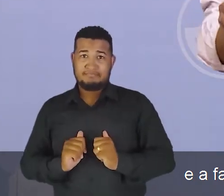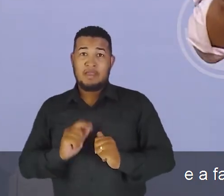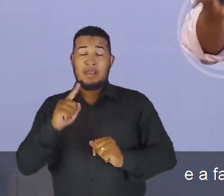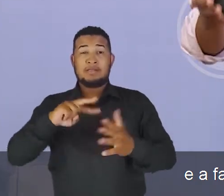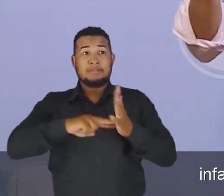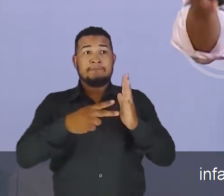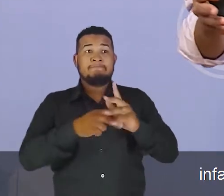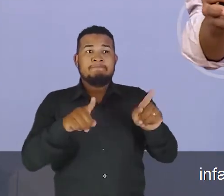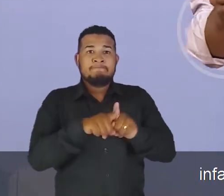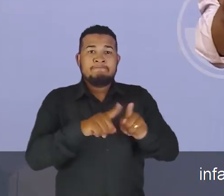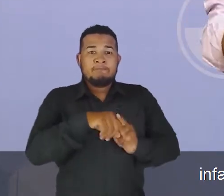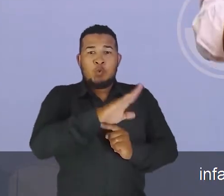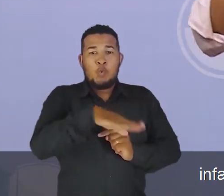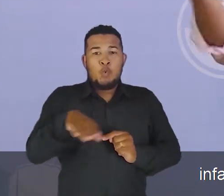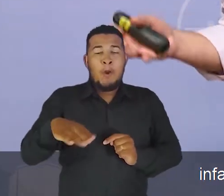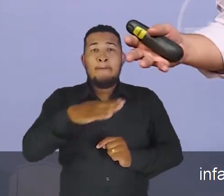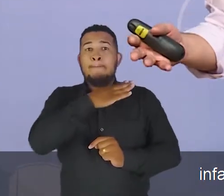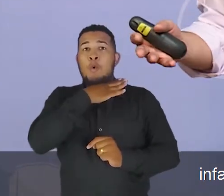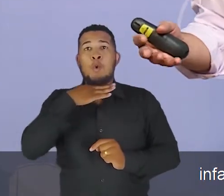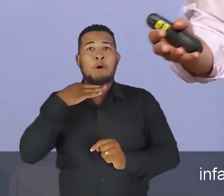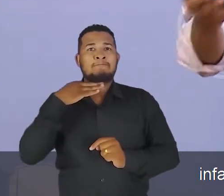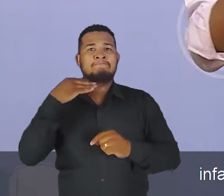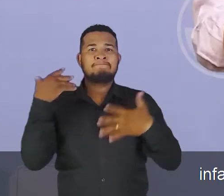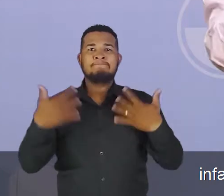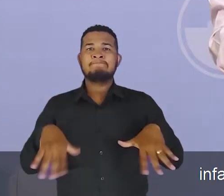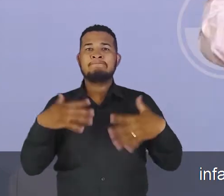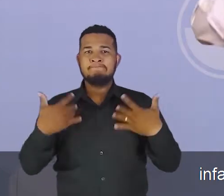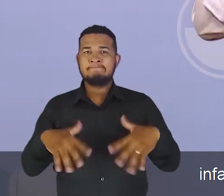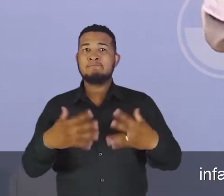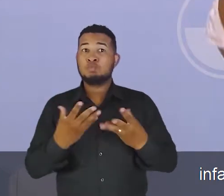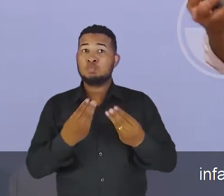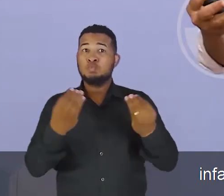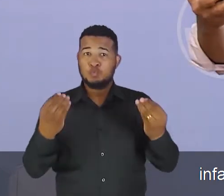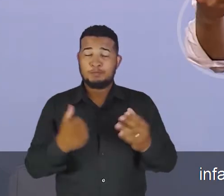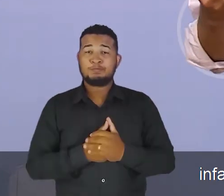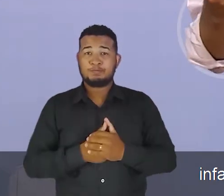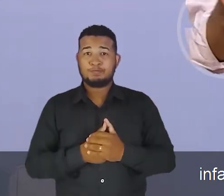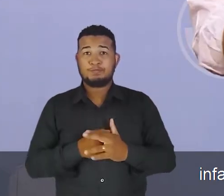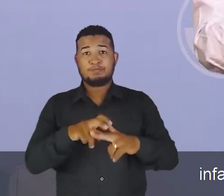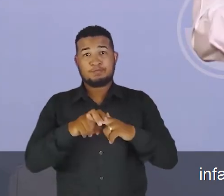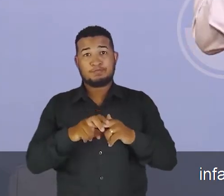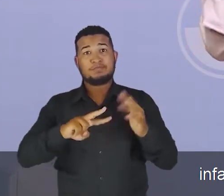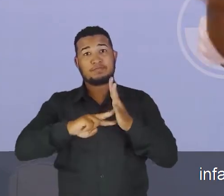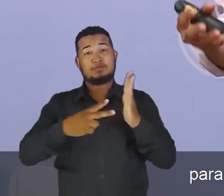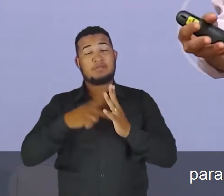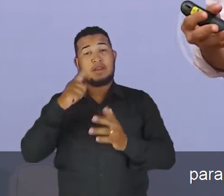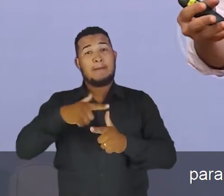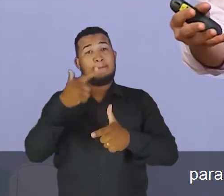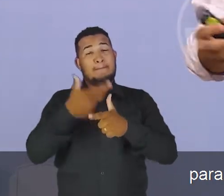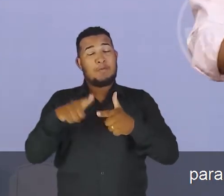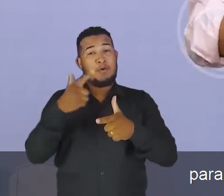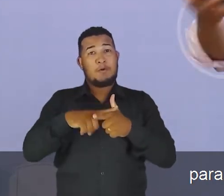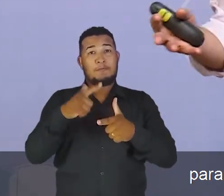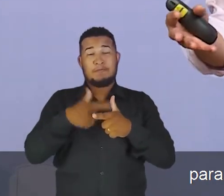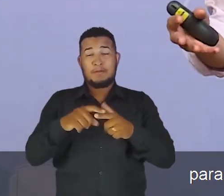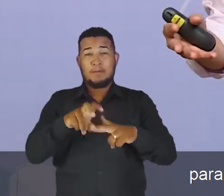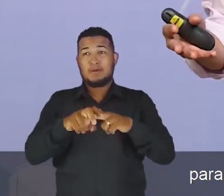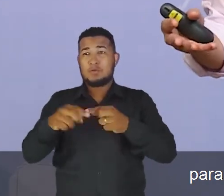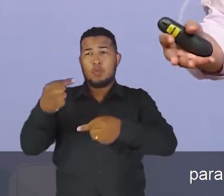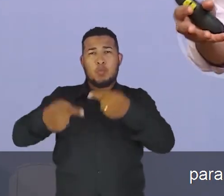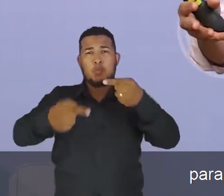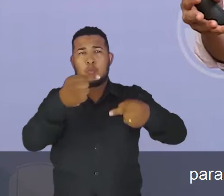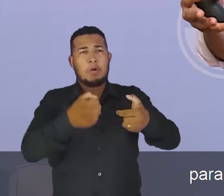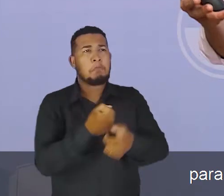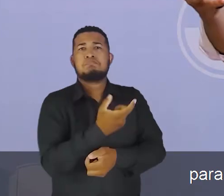causa de morte infantil no mundo. Certo? Então, é um problema crucial para qualquer tipo de